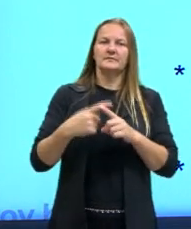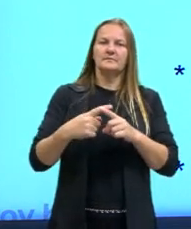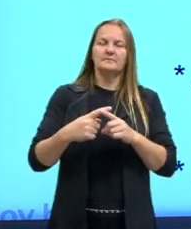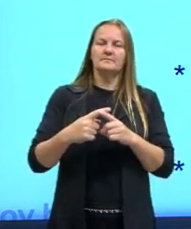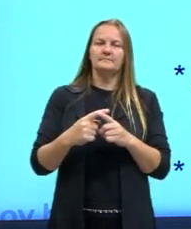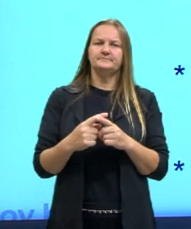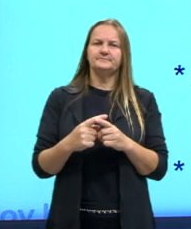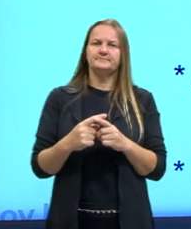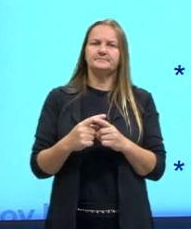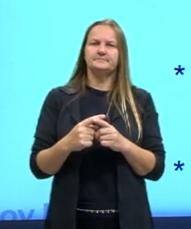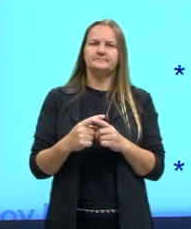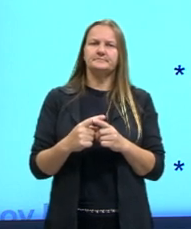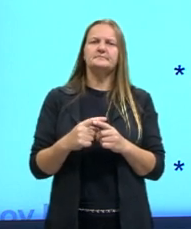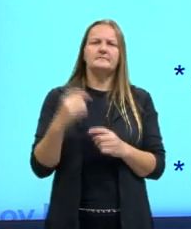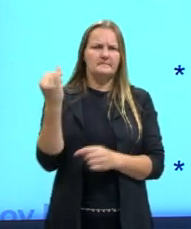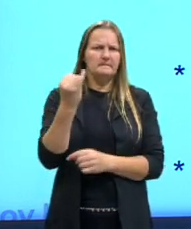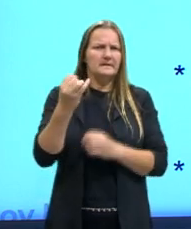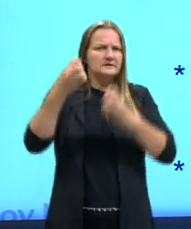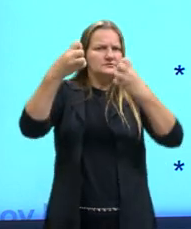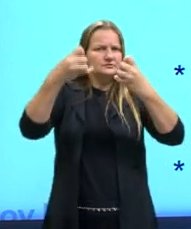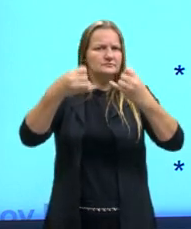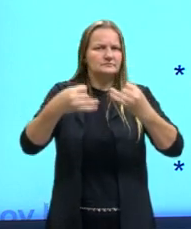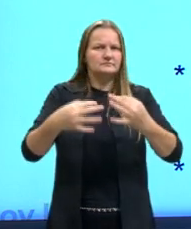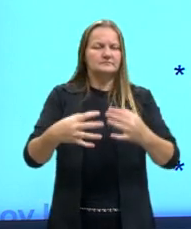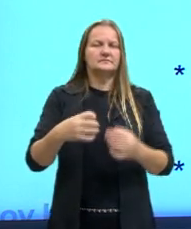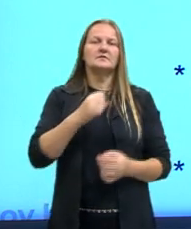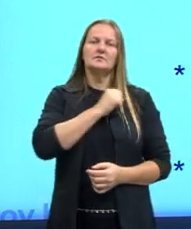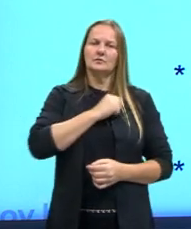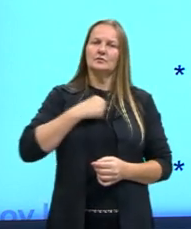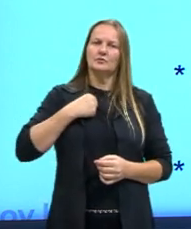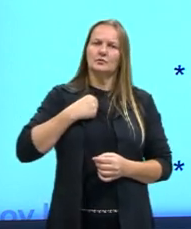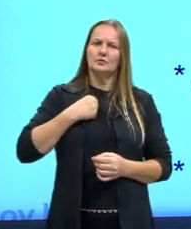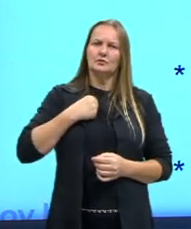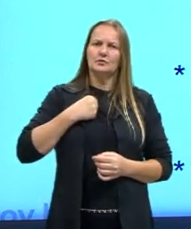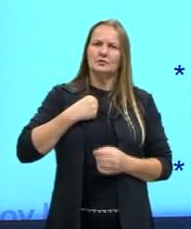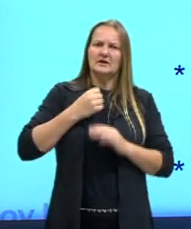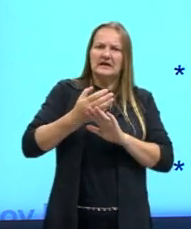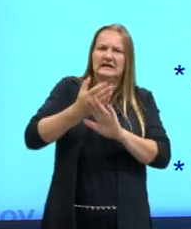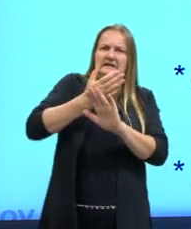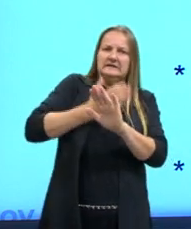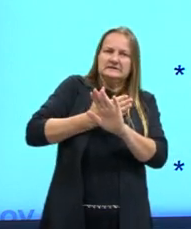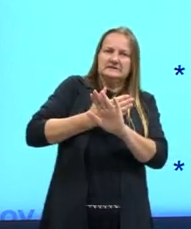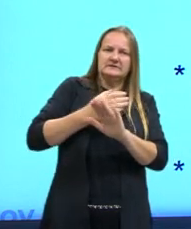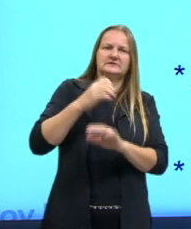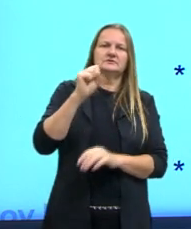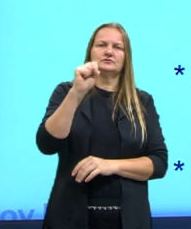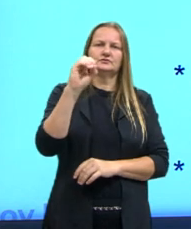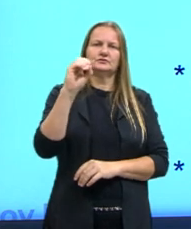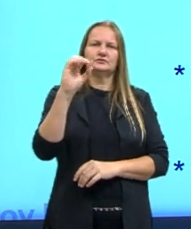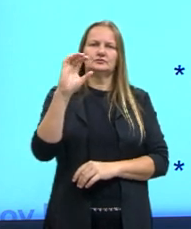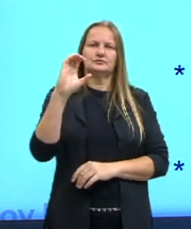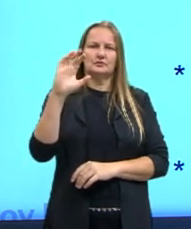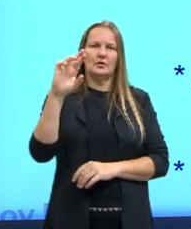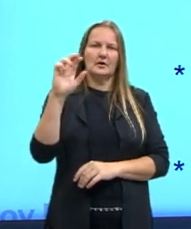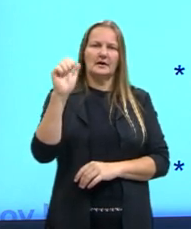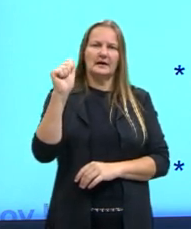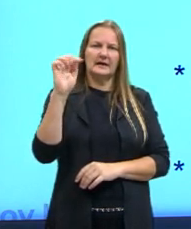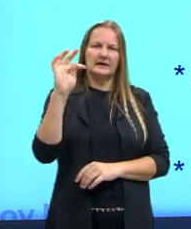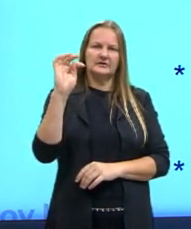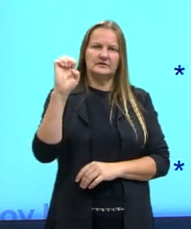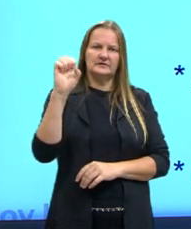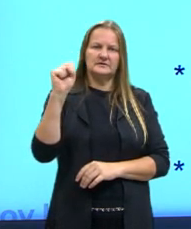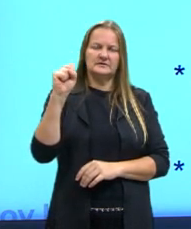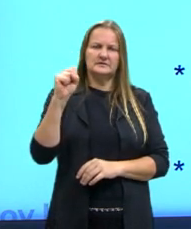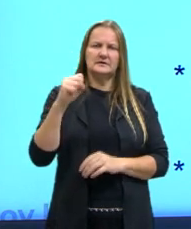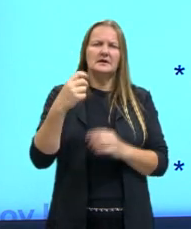que é importante é ressaltar isso né os sofistas avanço em relação aos pré-socráticos que estão na busca lá numa explicação